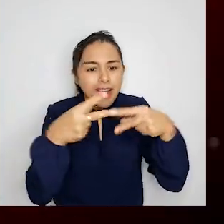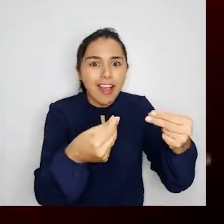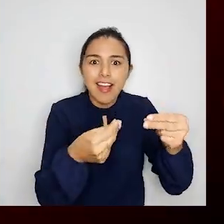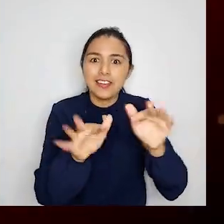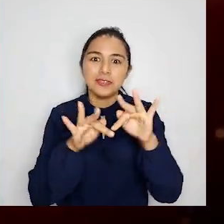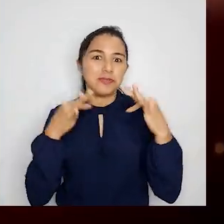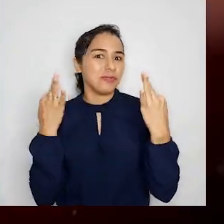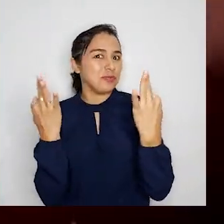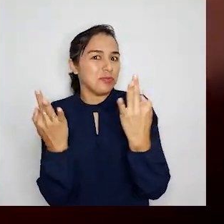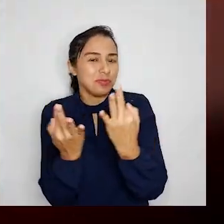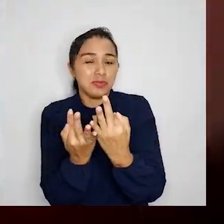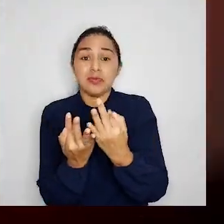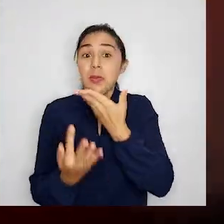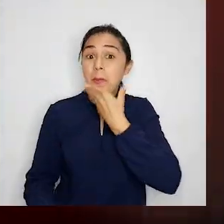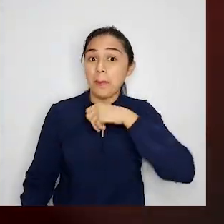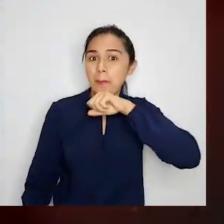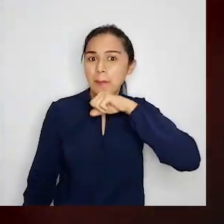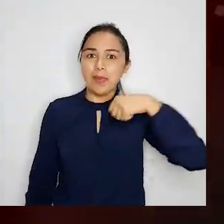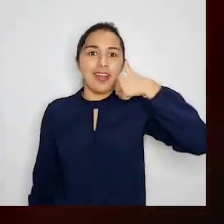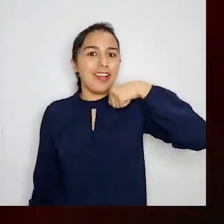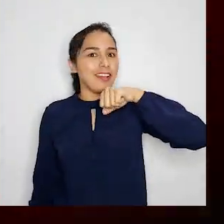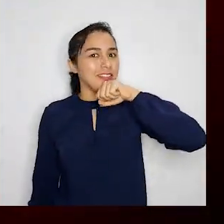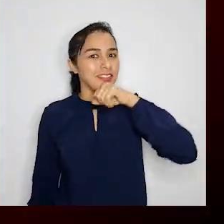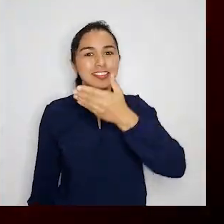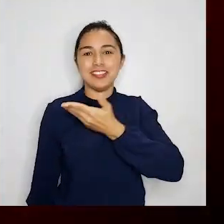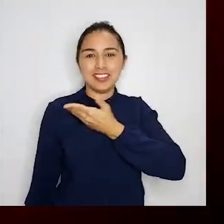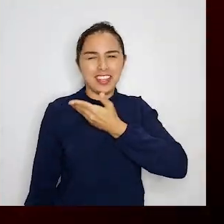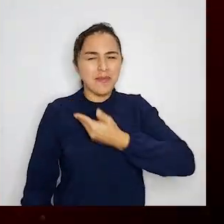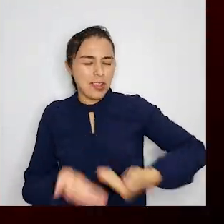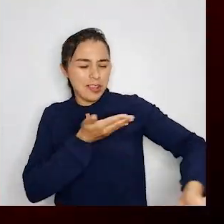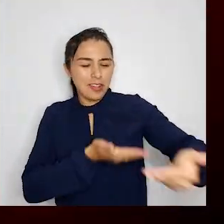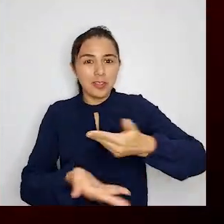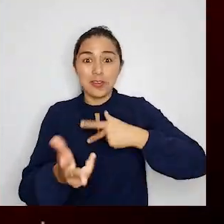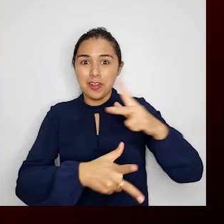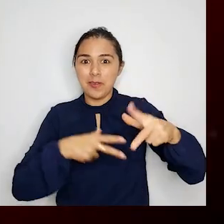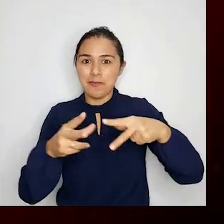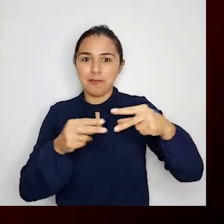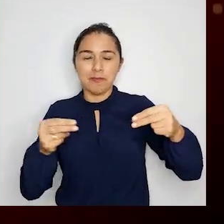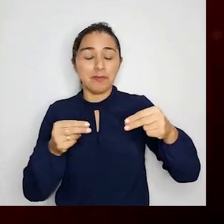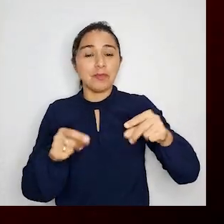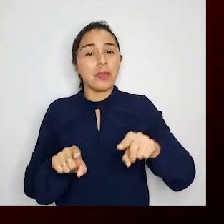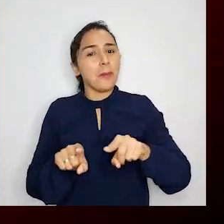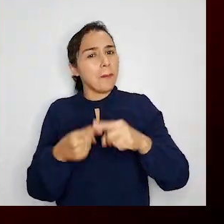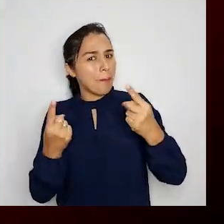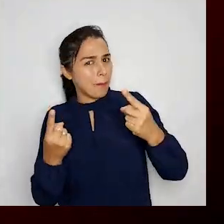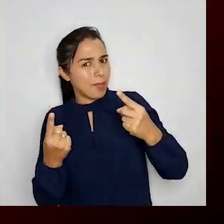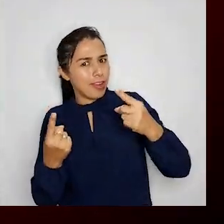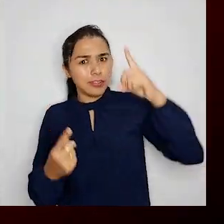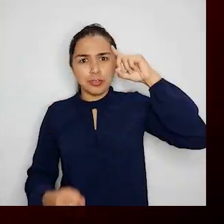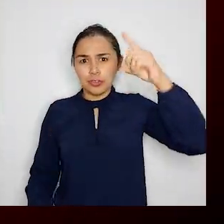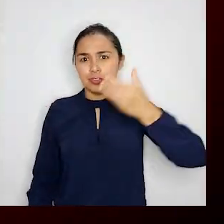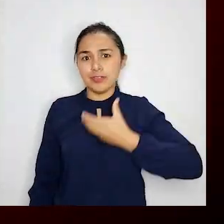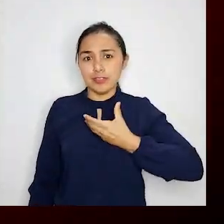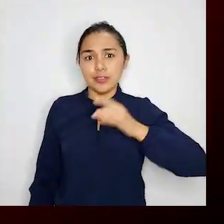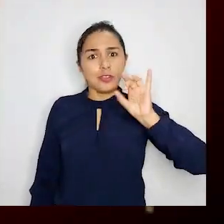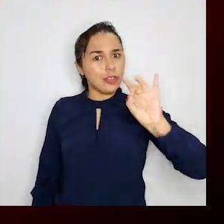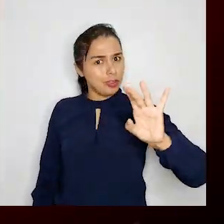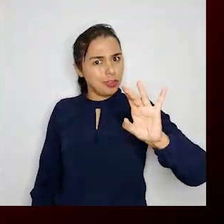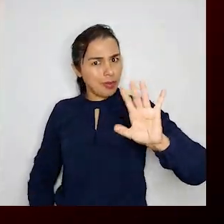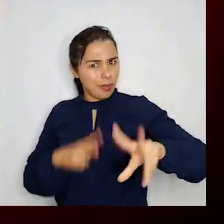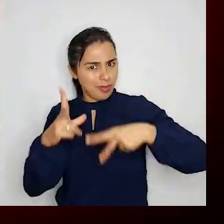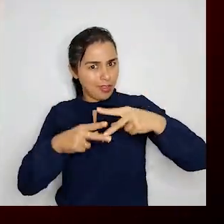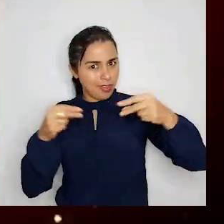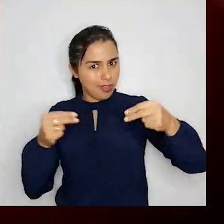nossa família, papai, mamãe, amigos. Mas será que é só isso que comemoramos